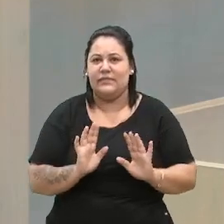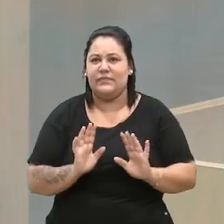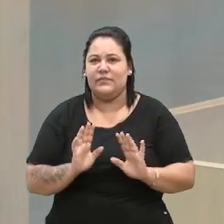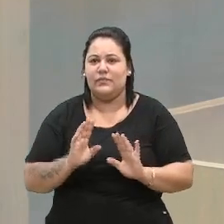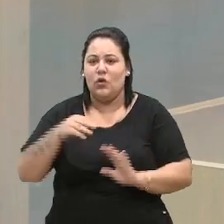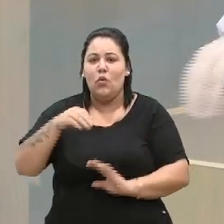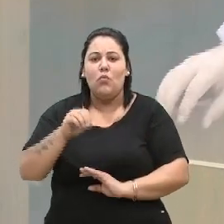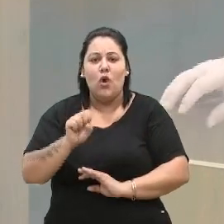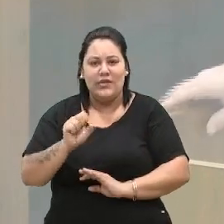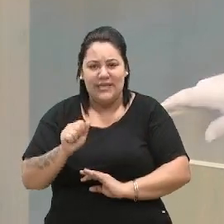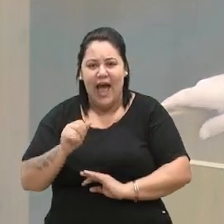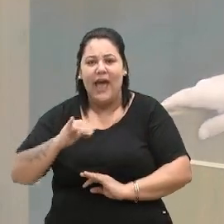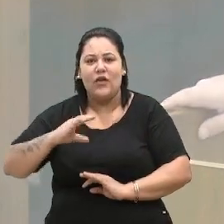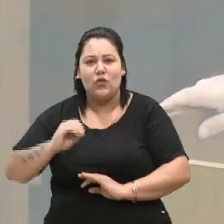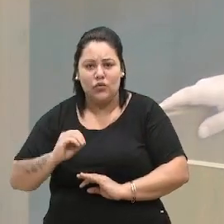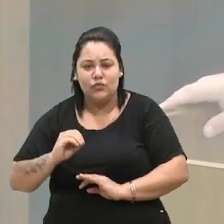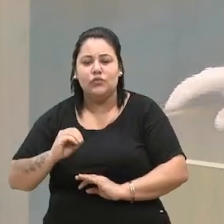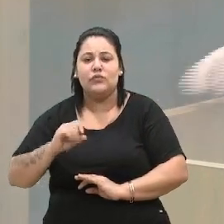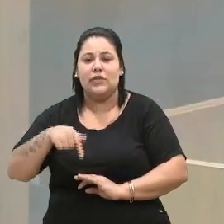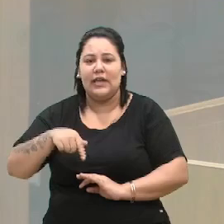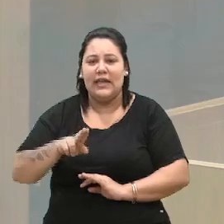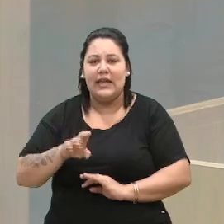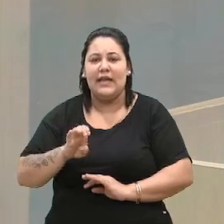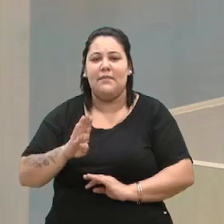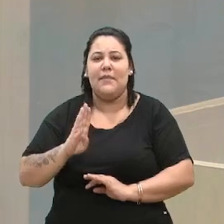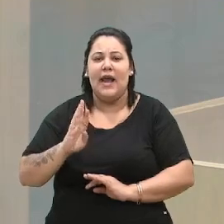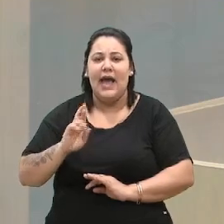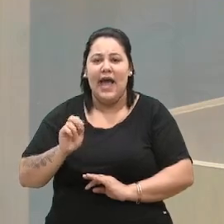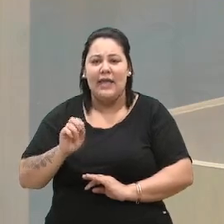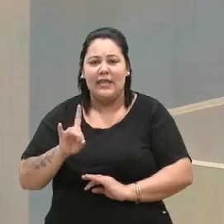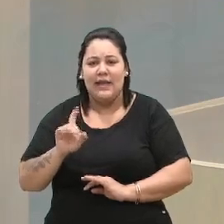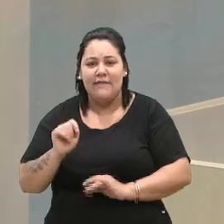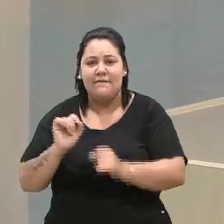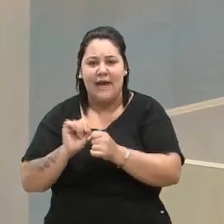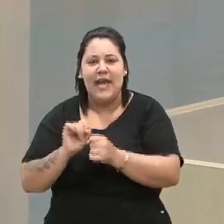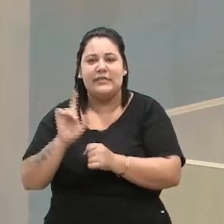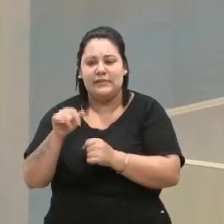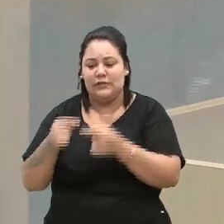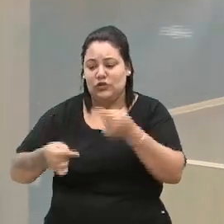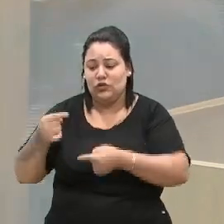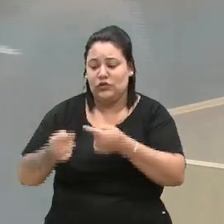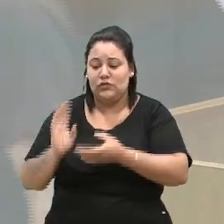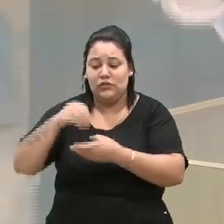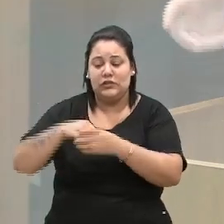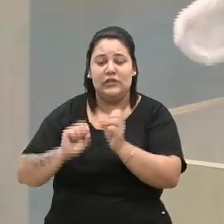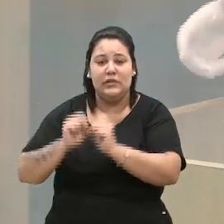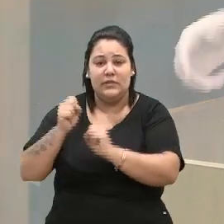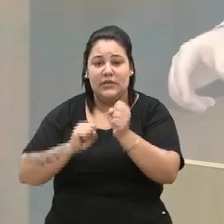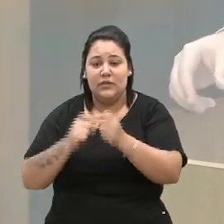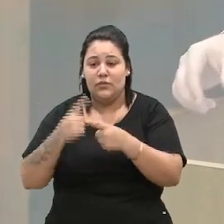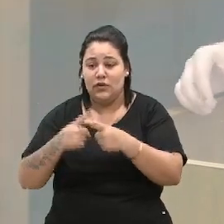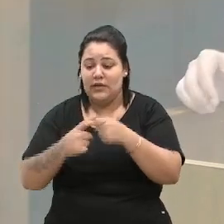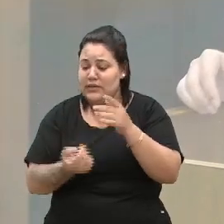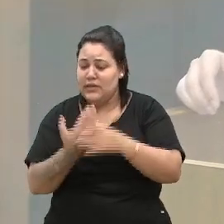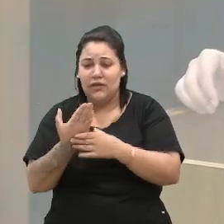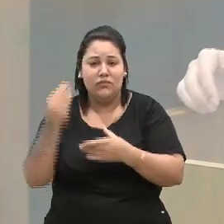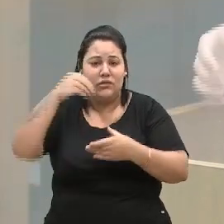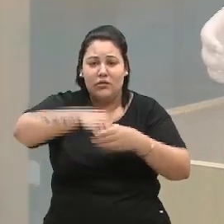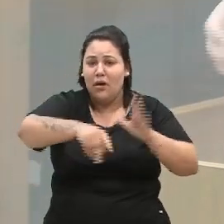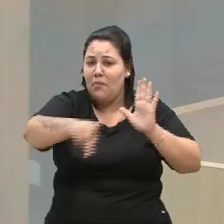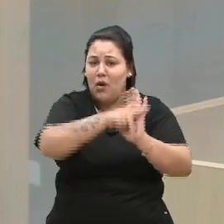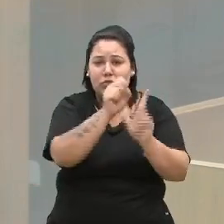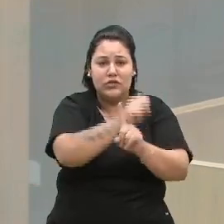Quebrada faz muito isso, são esses debates institucionais, que eles acabam formando dentro da própria sociedade pessoas